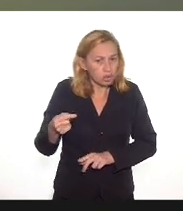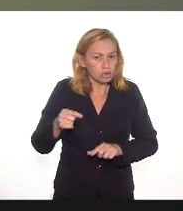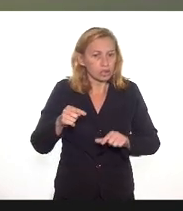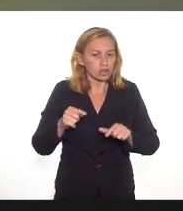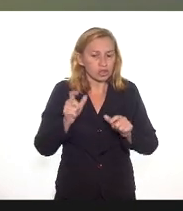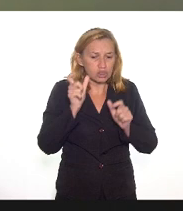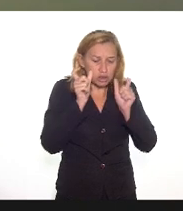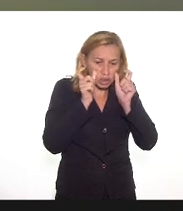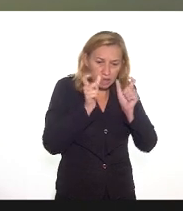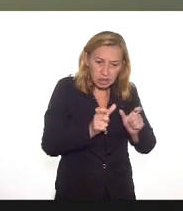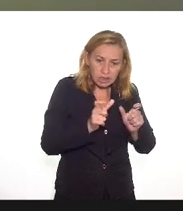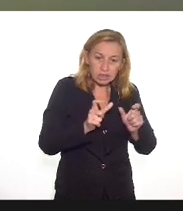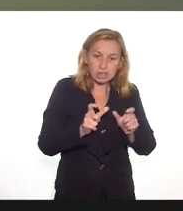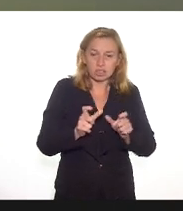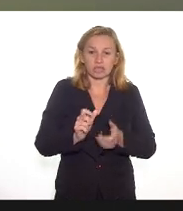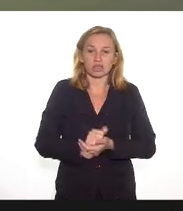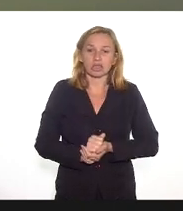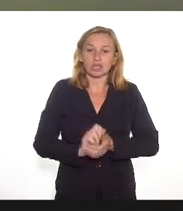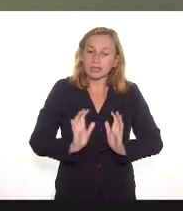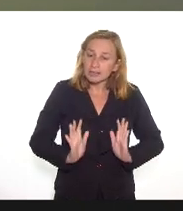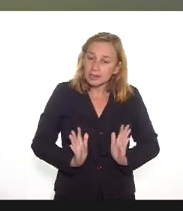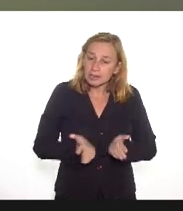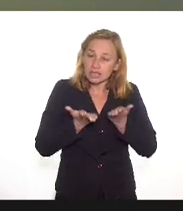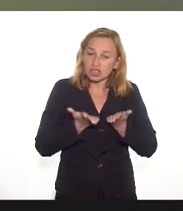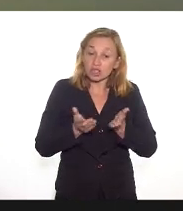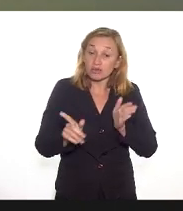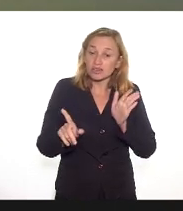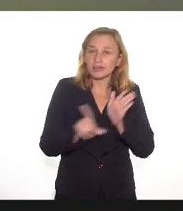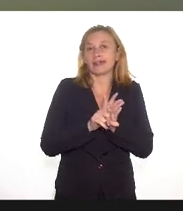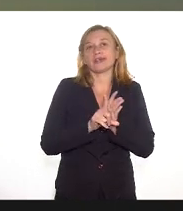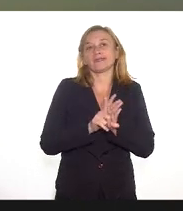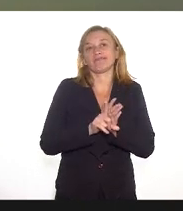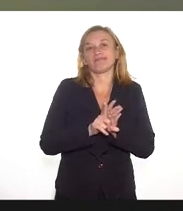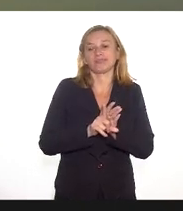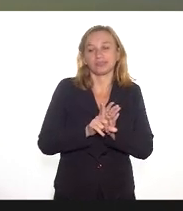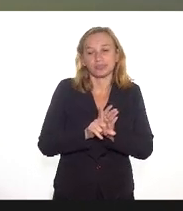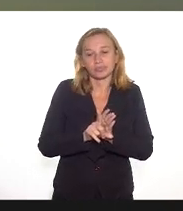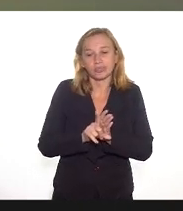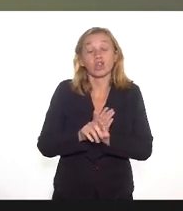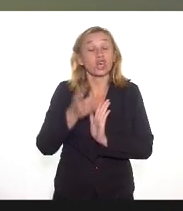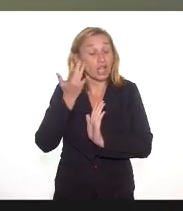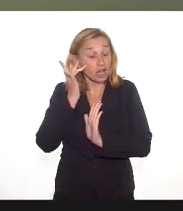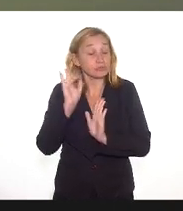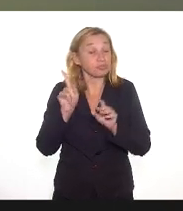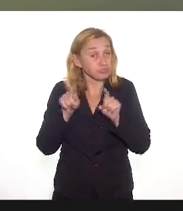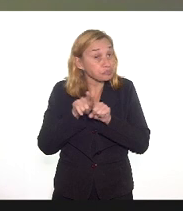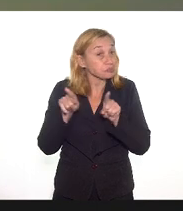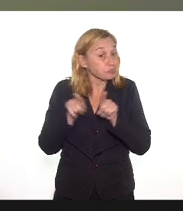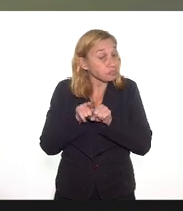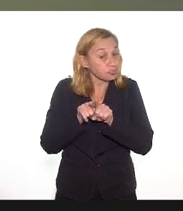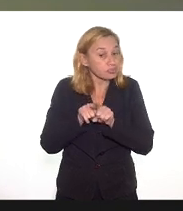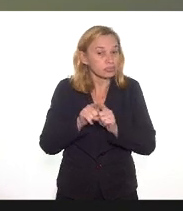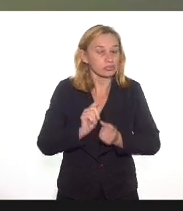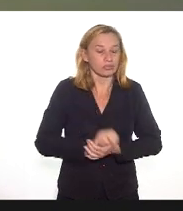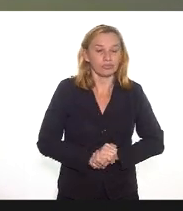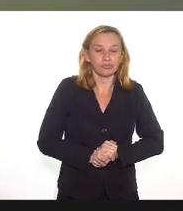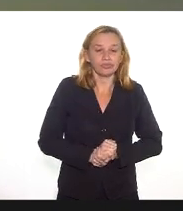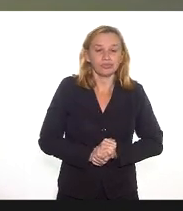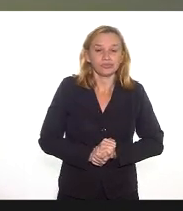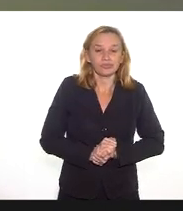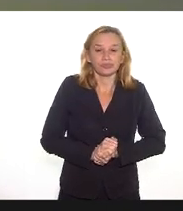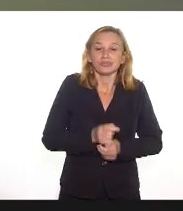atenção a não ser através de uma iniciativa da lei. Então, e acho também, né, que